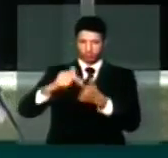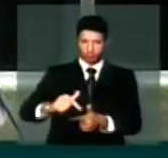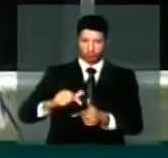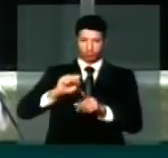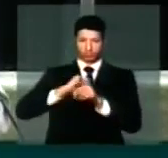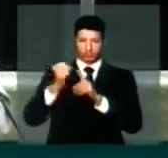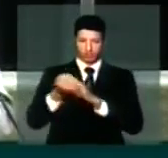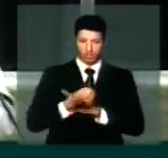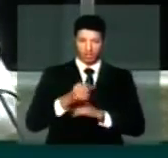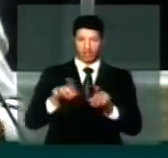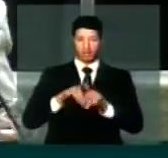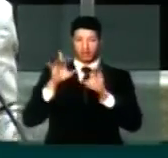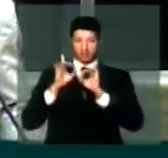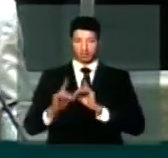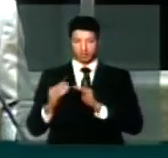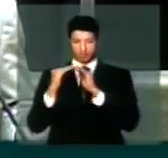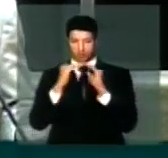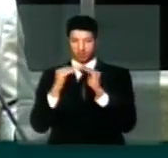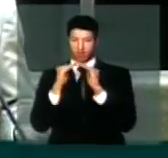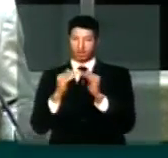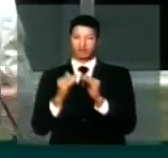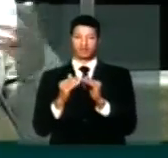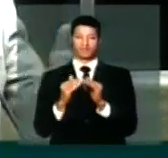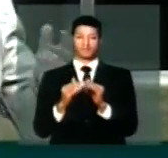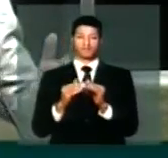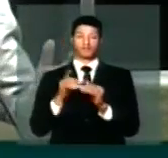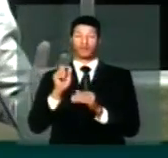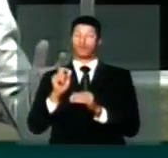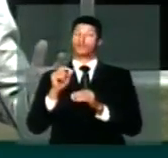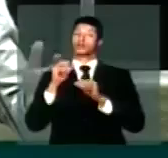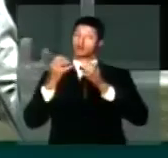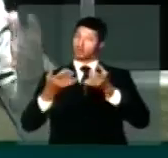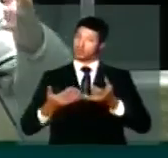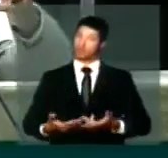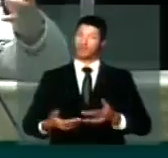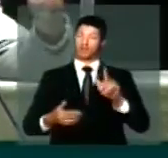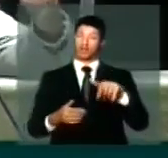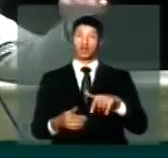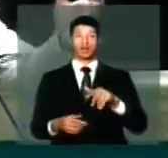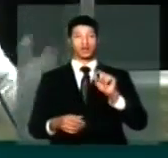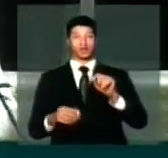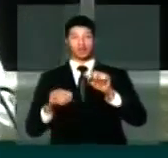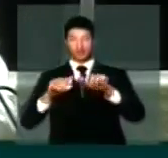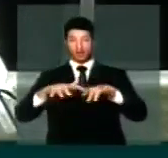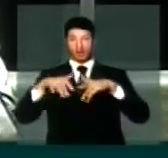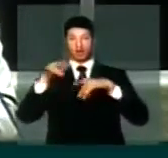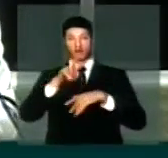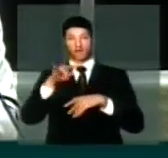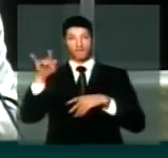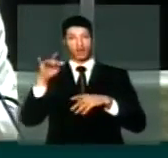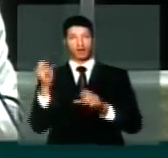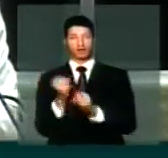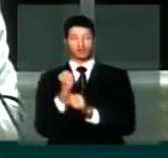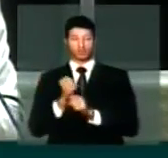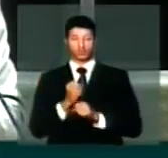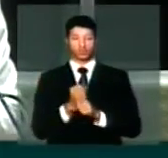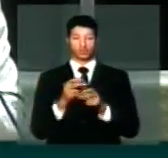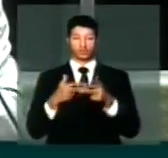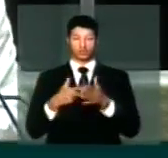socialistas, social-democratas. E, no entanto, não. O que se diz e repete é que a Câmara vai se